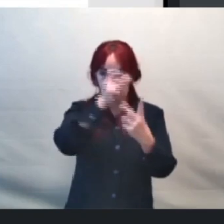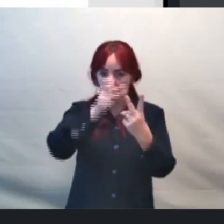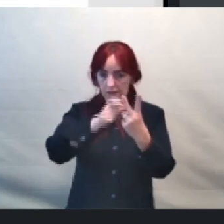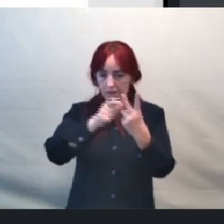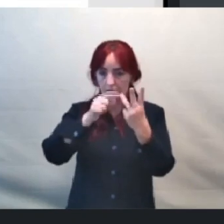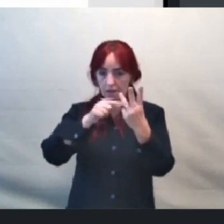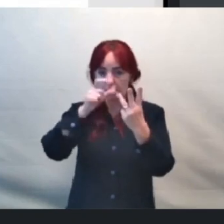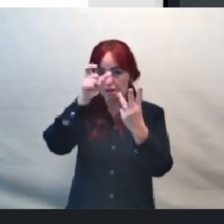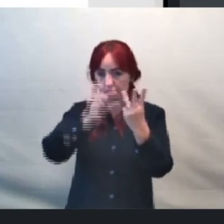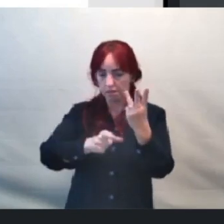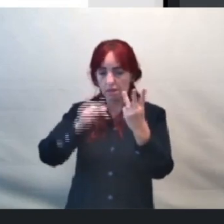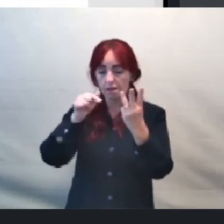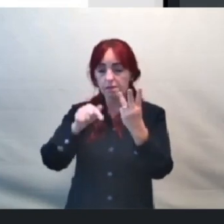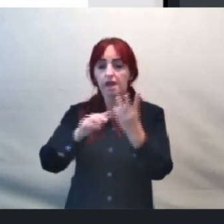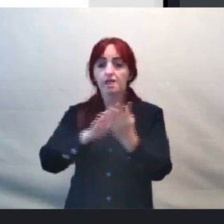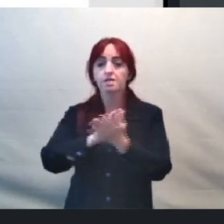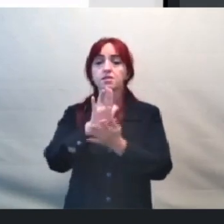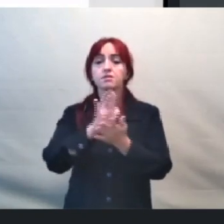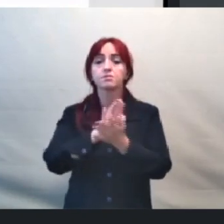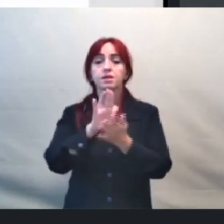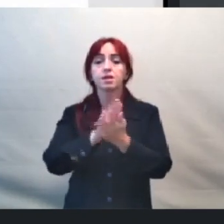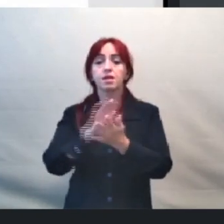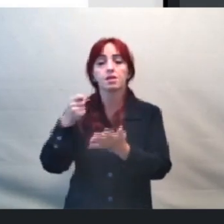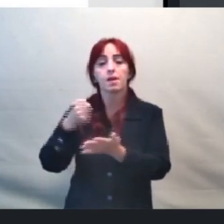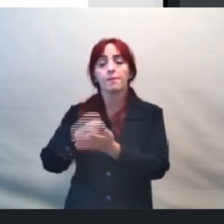foi empenhada, nós liquidamos